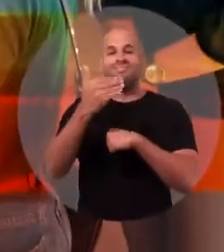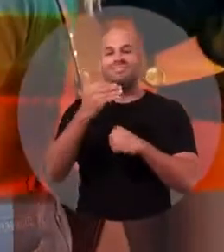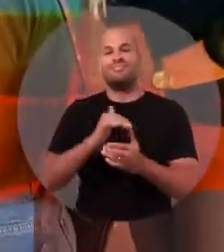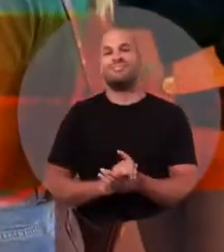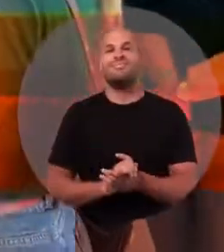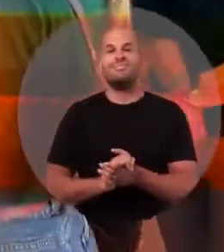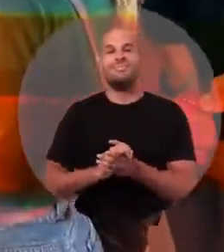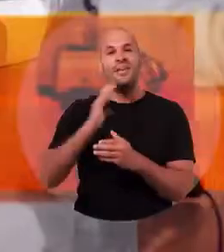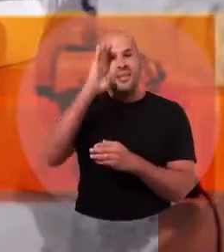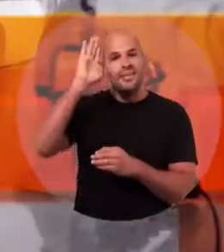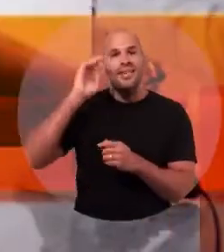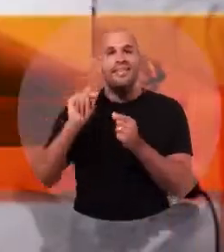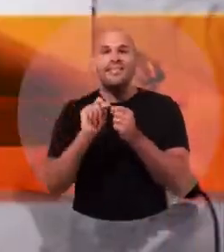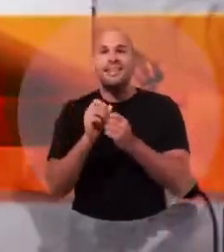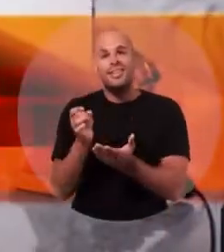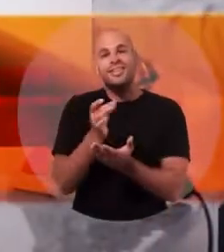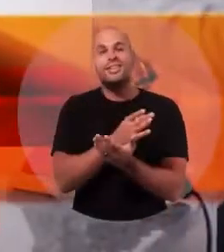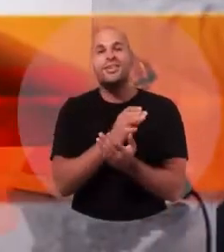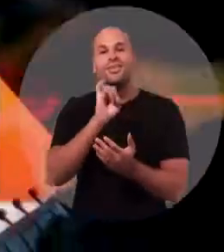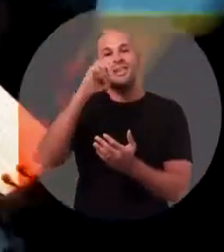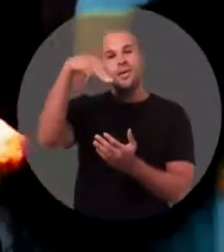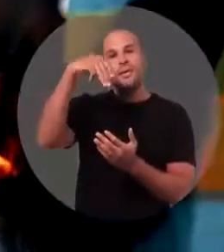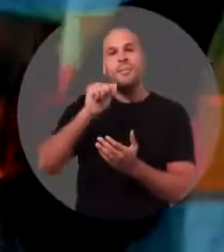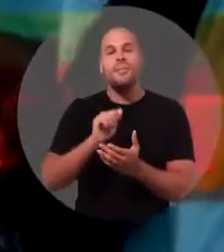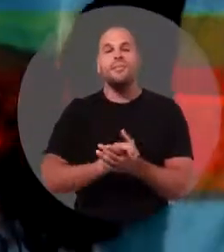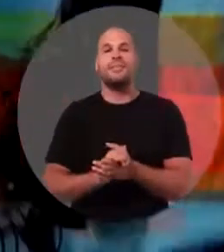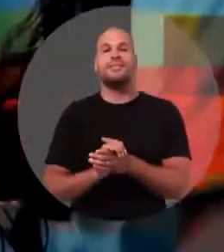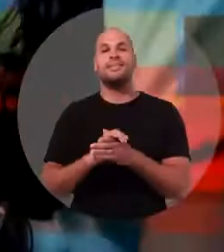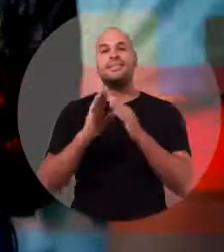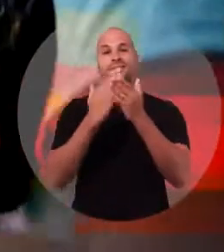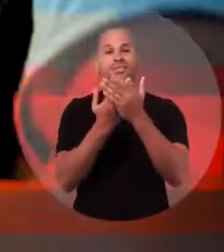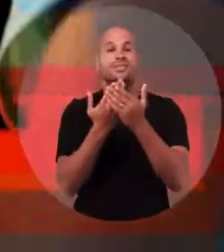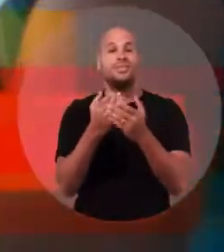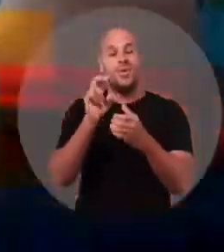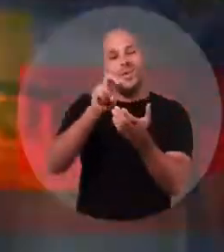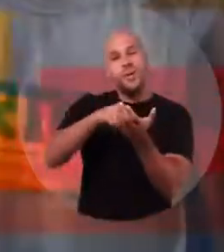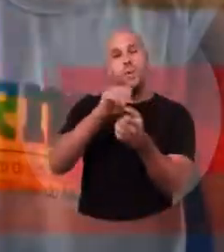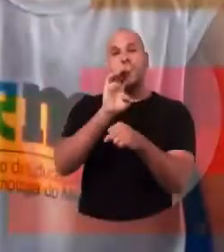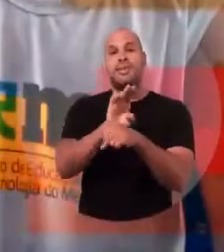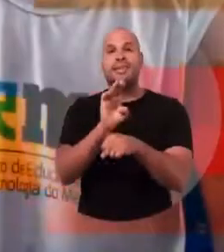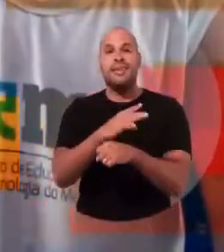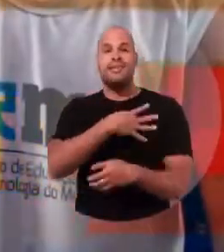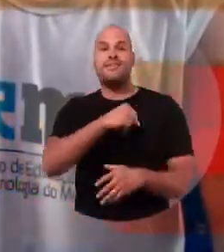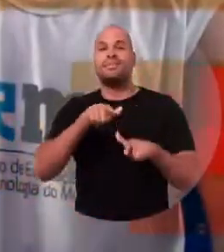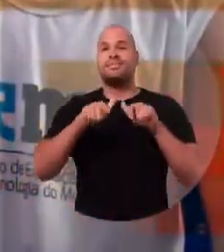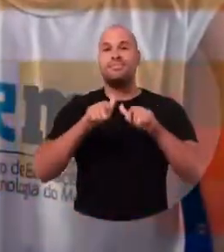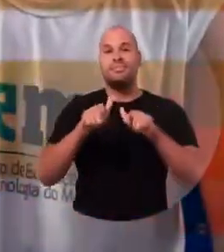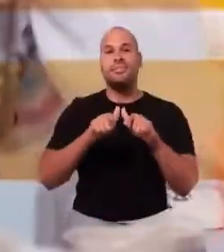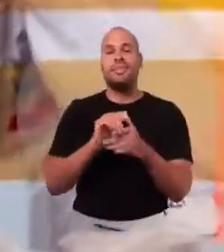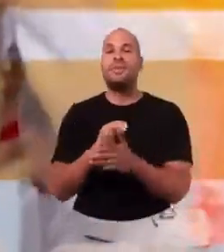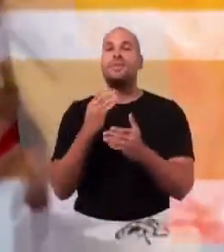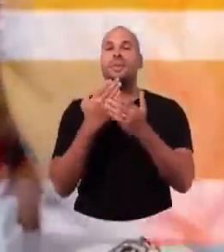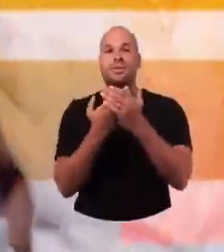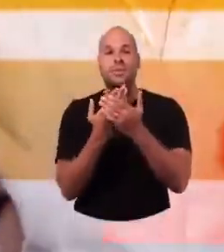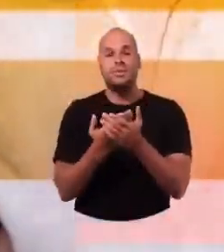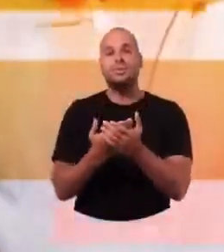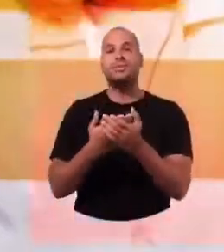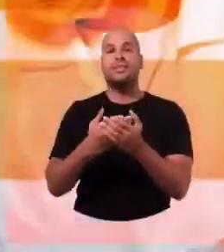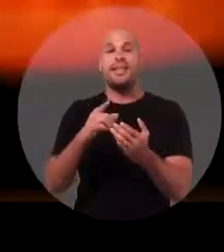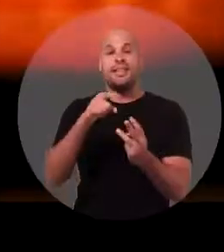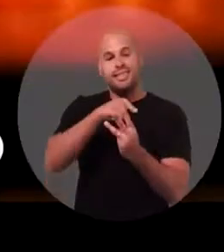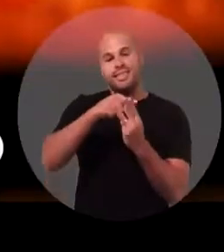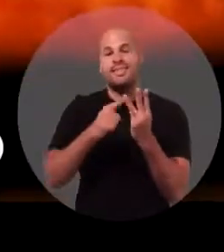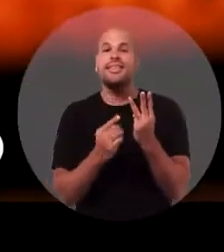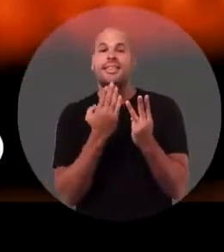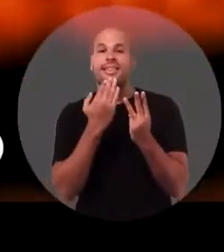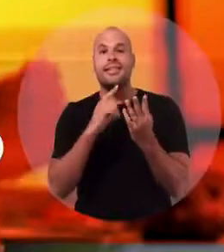fazer muito mais. Brandão vai fazer novos IEMAs. Escolas de tempo integral, onde o filho do trabalhador estuda,